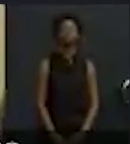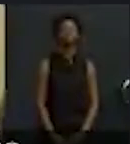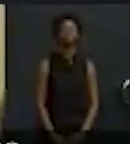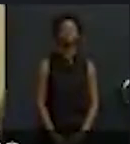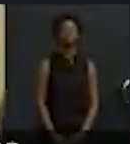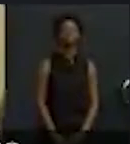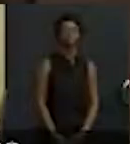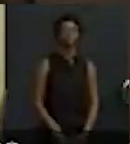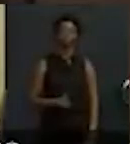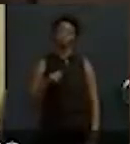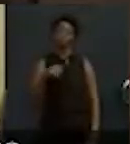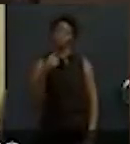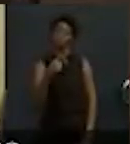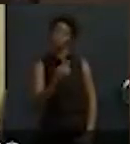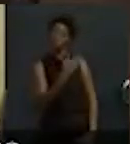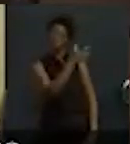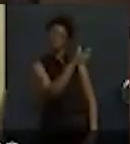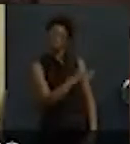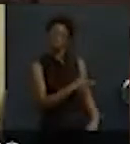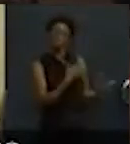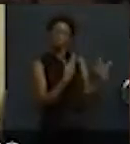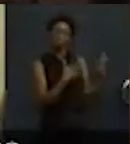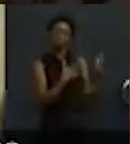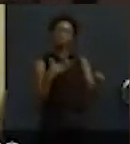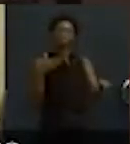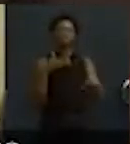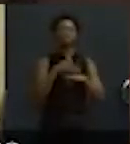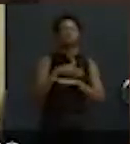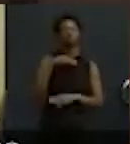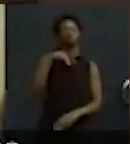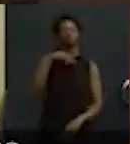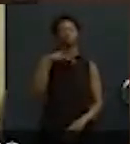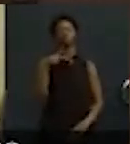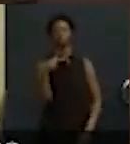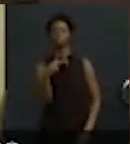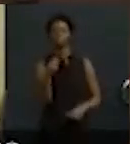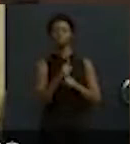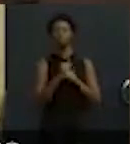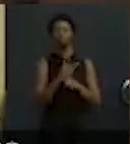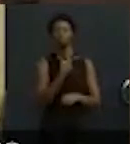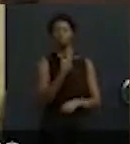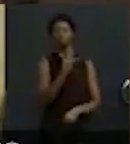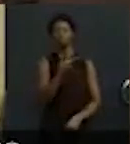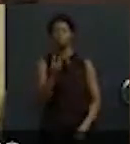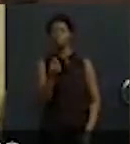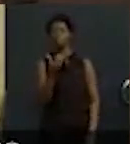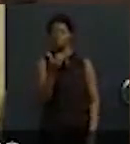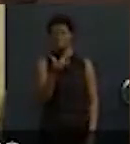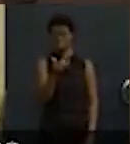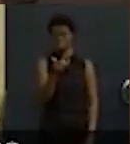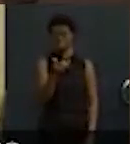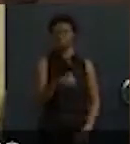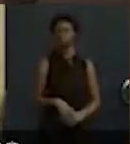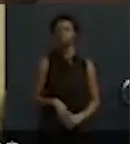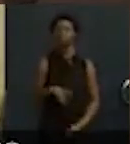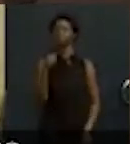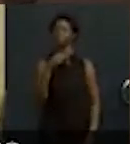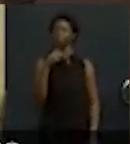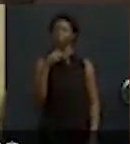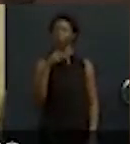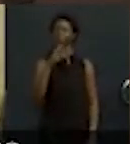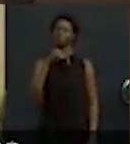Nosso próximo homenageado ingressou no Ministério Público no ano de 2006. Como promotor de